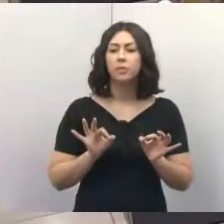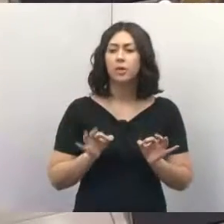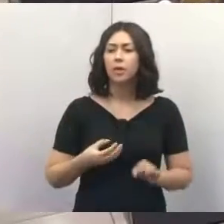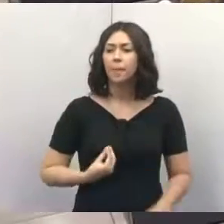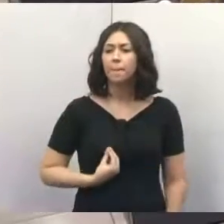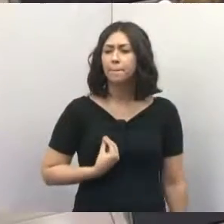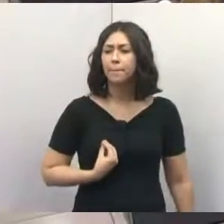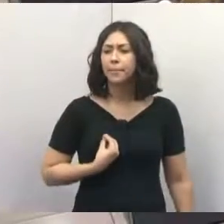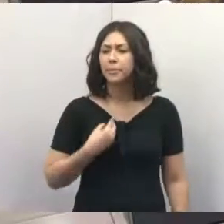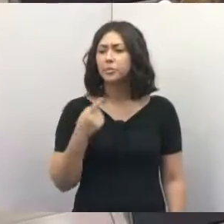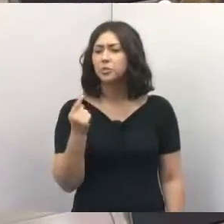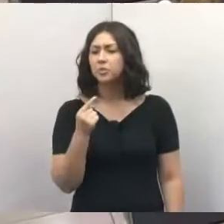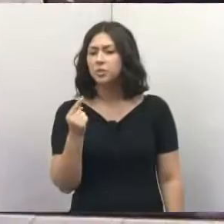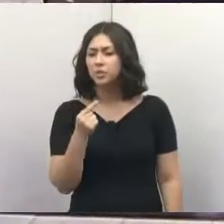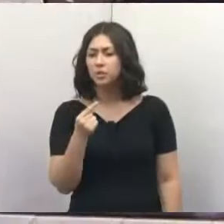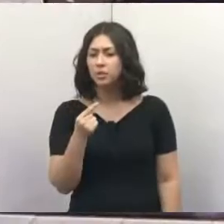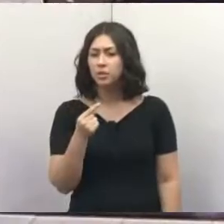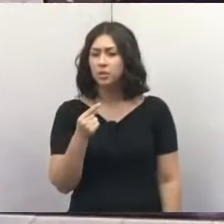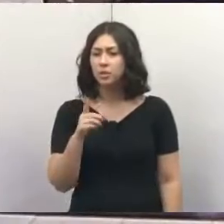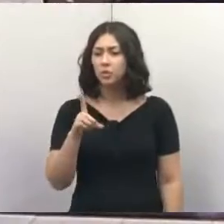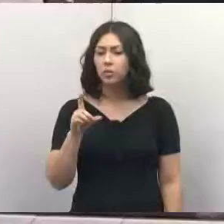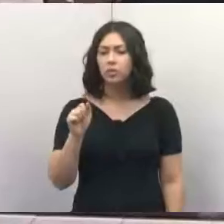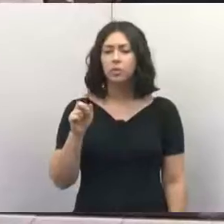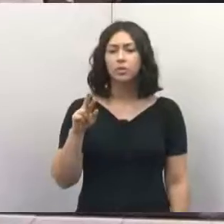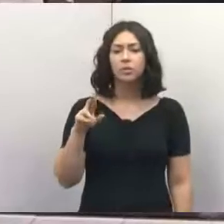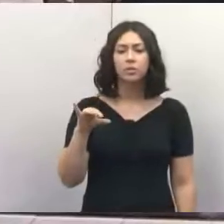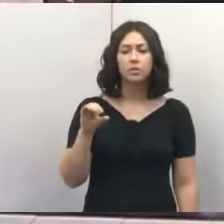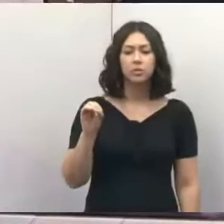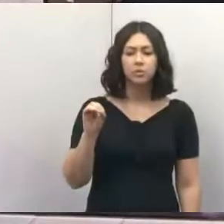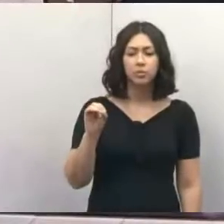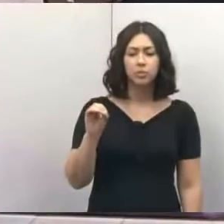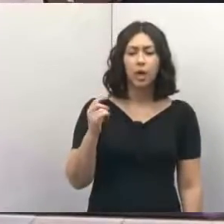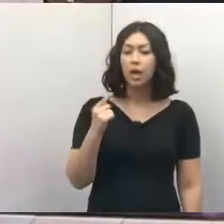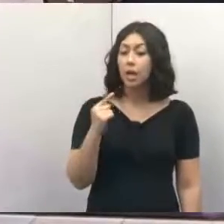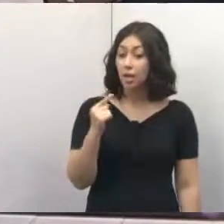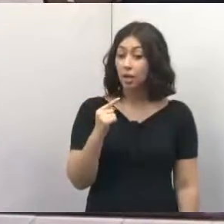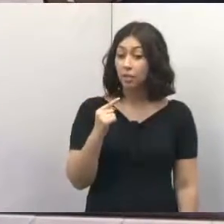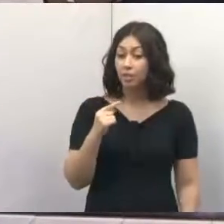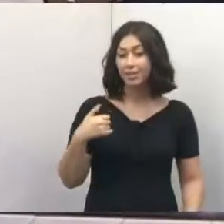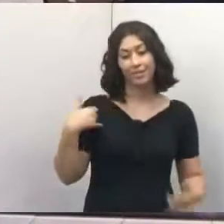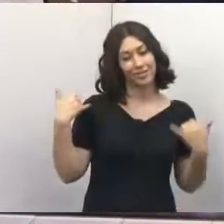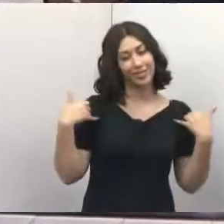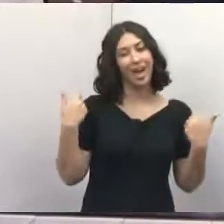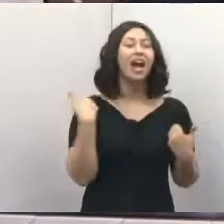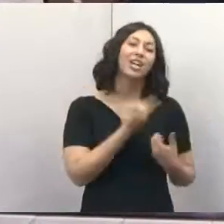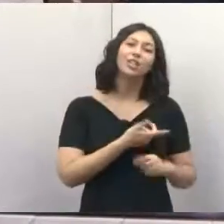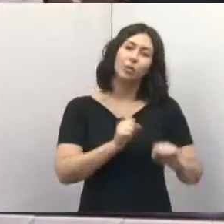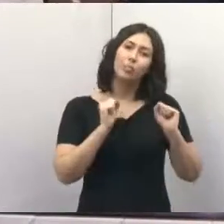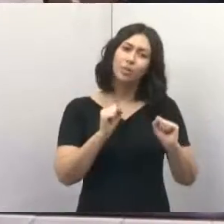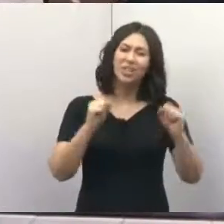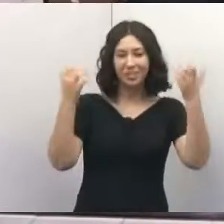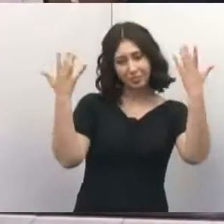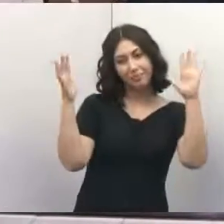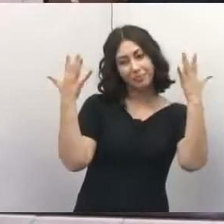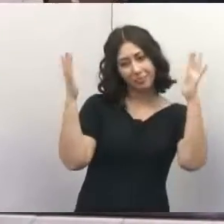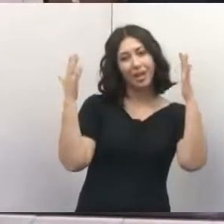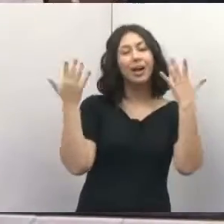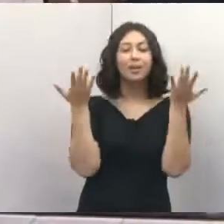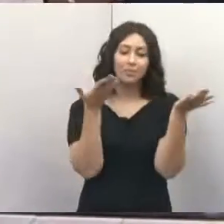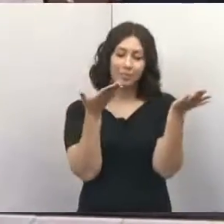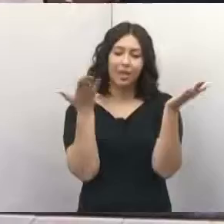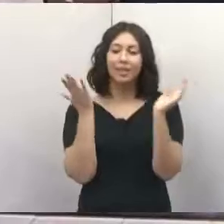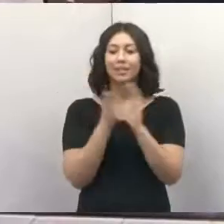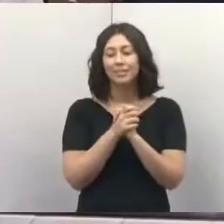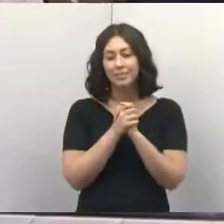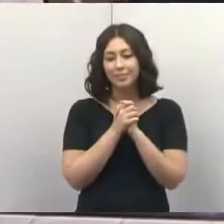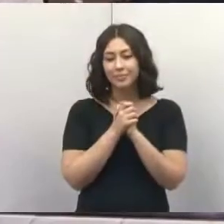presente aqui na tribuna o Dario Burro, ex-vereador, e está fazendo aniversário hoje. Será que a gente pode, pelo menos, dar uma palma aí para o Dario Burro, que está aí